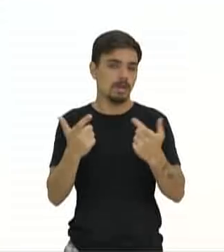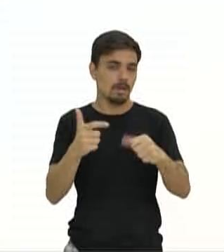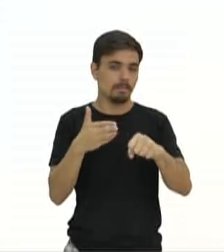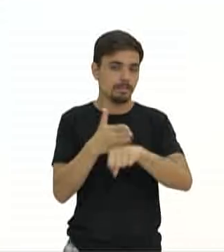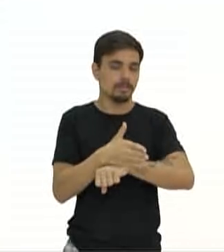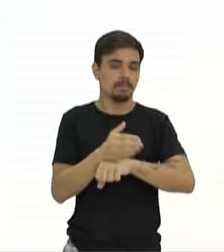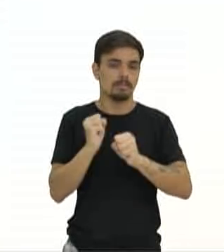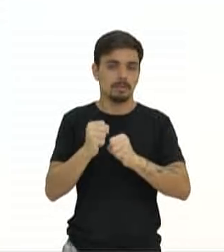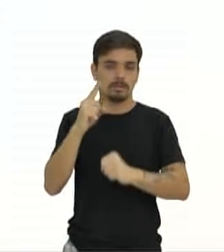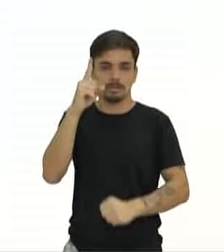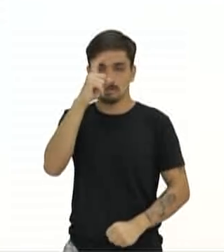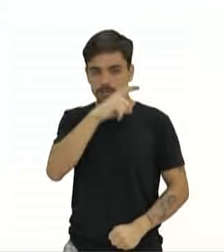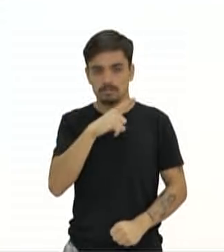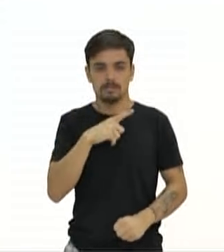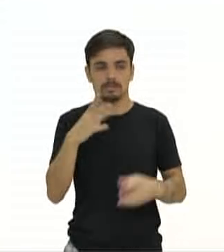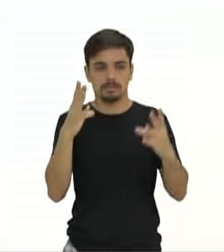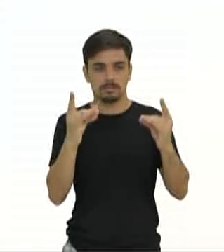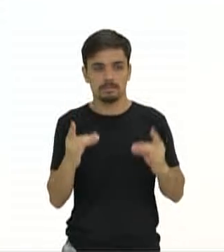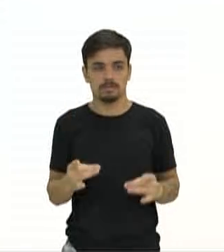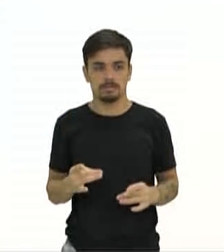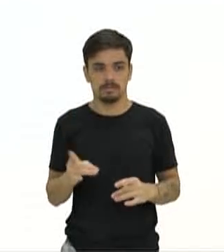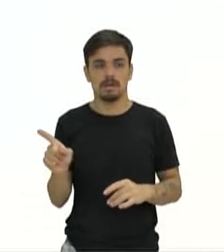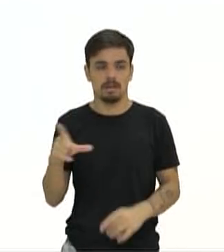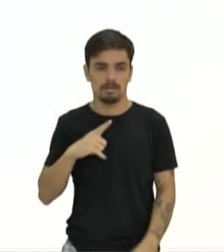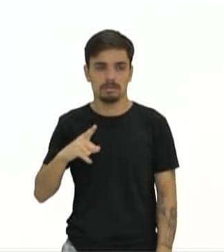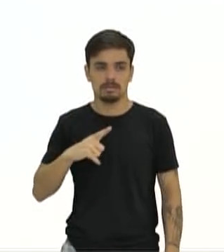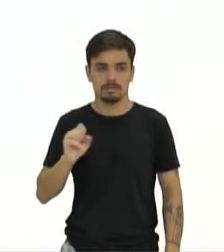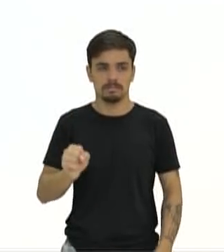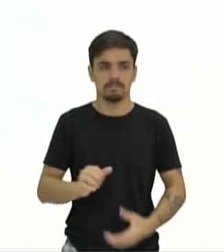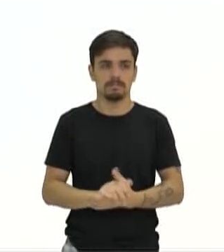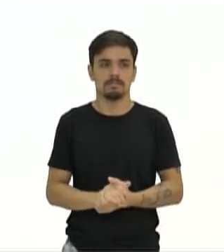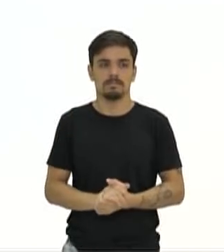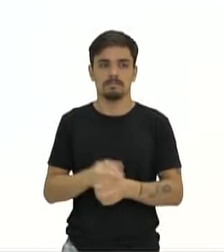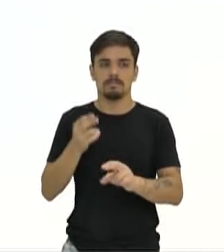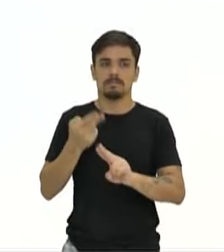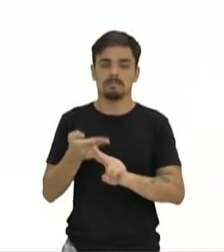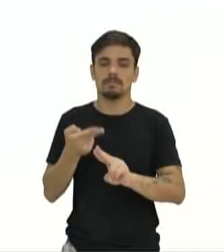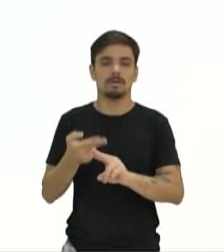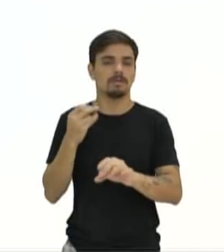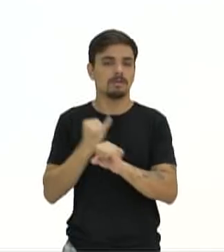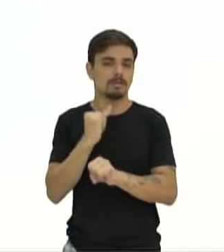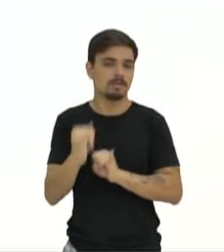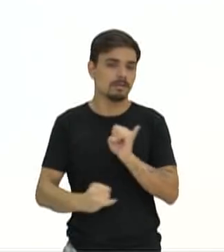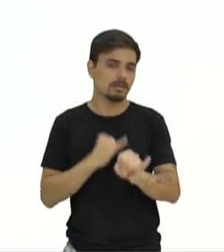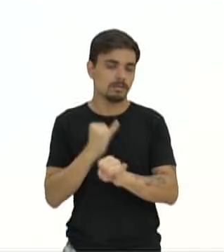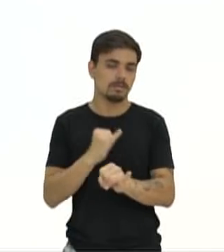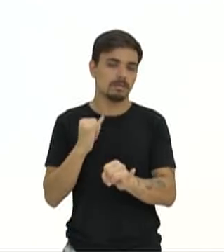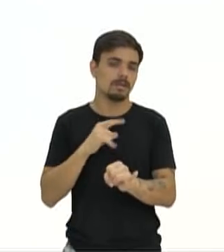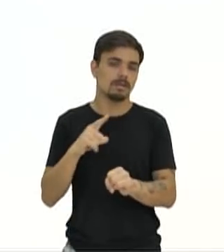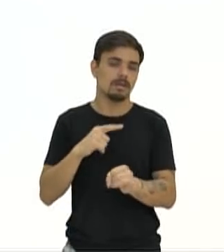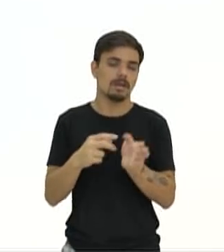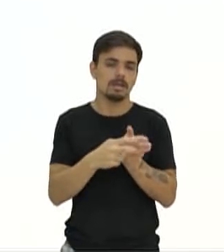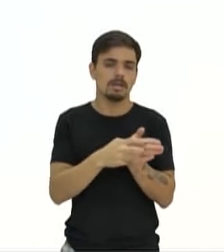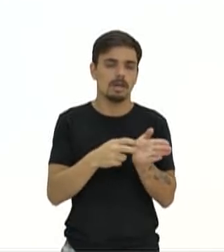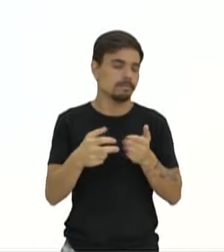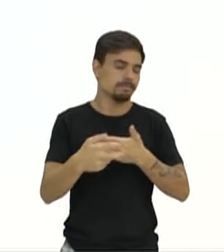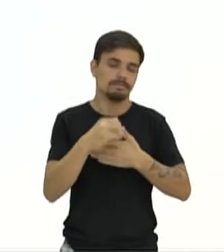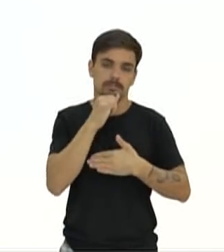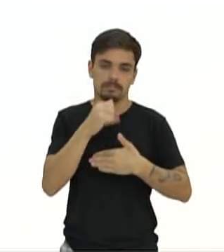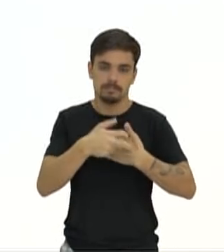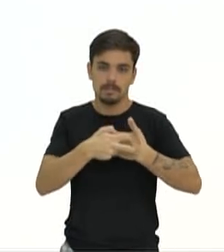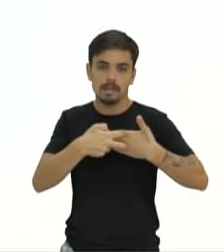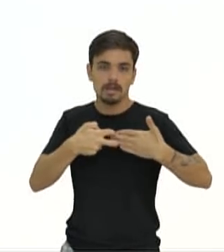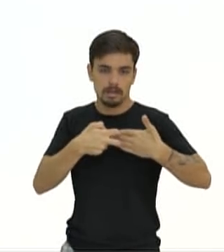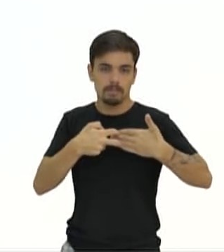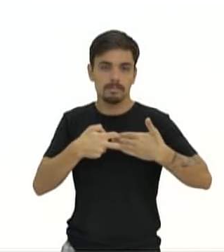ser de difícil definição. Elas existem. O uso da internet para propósitos criminosos está fora dos